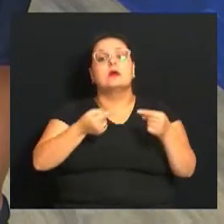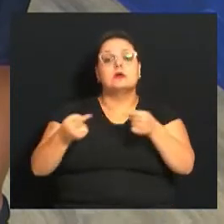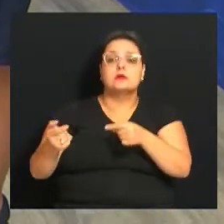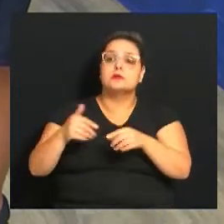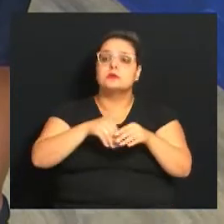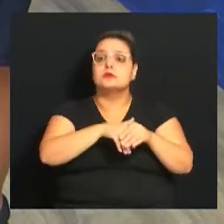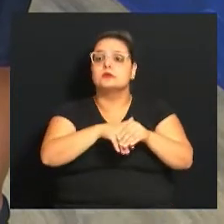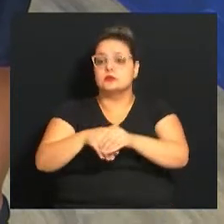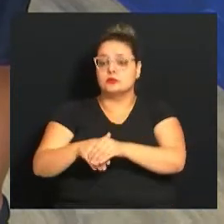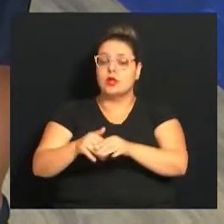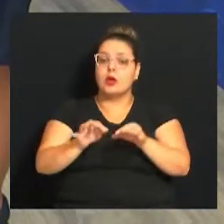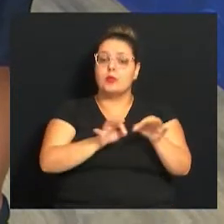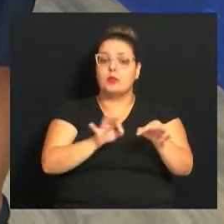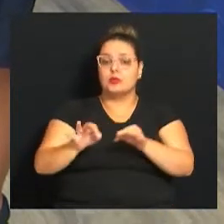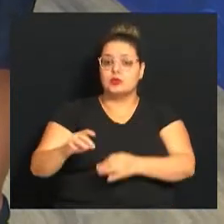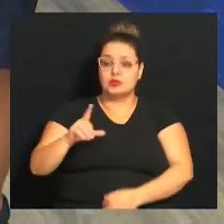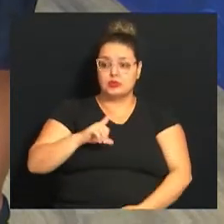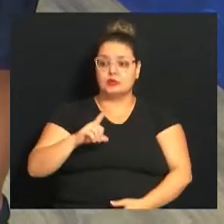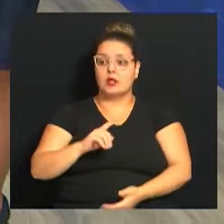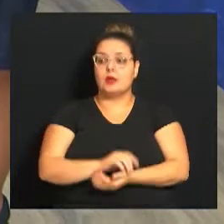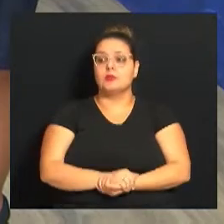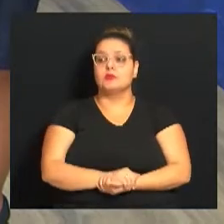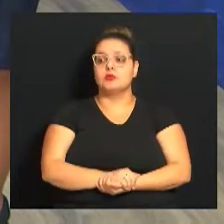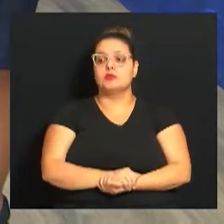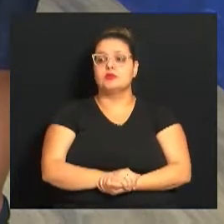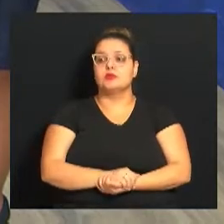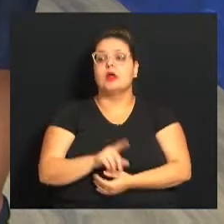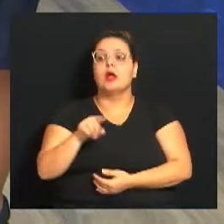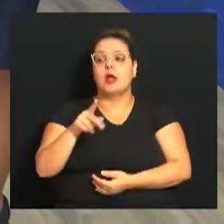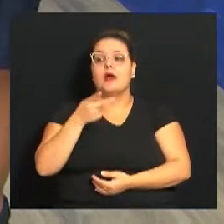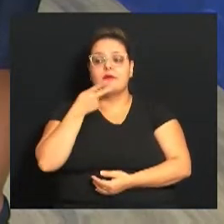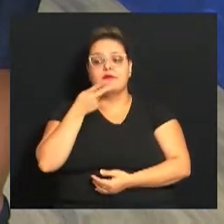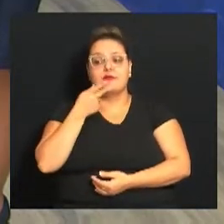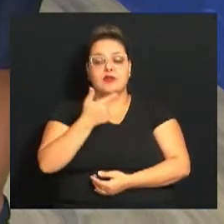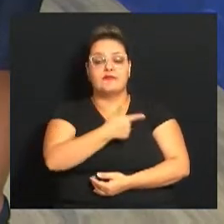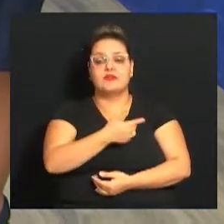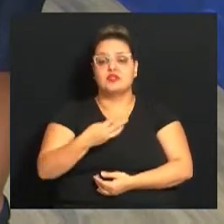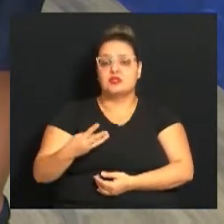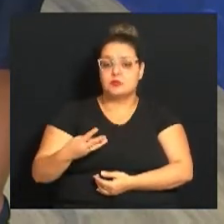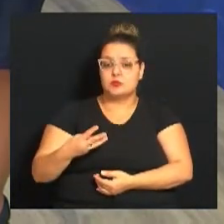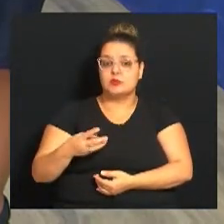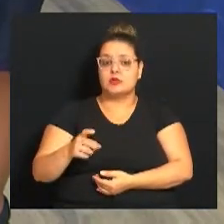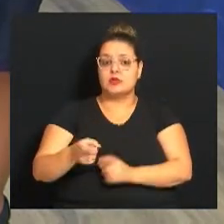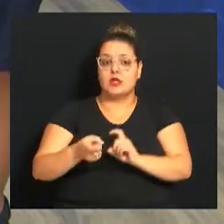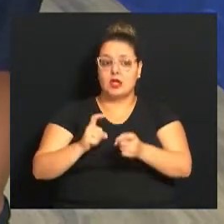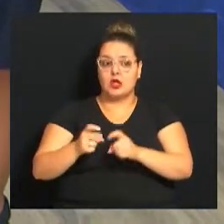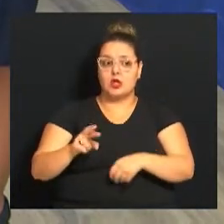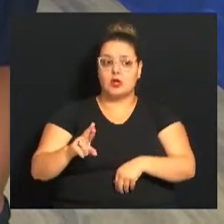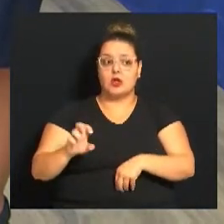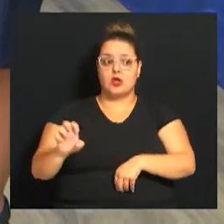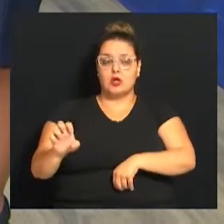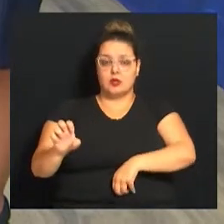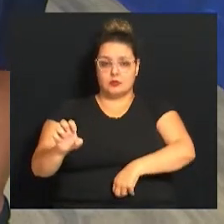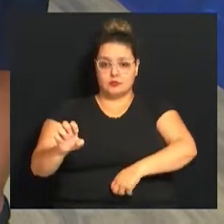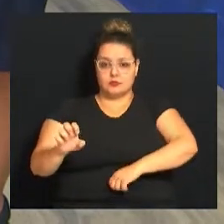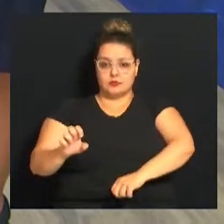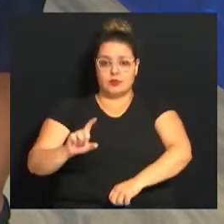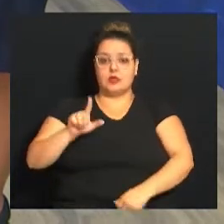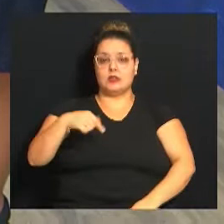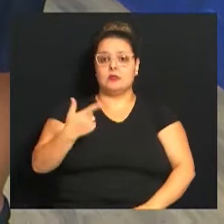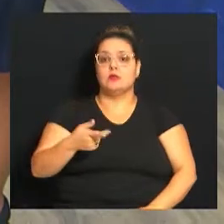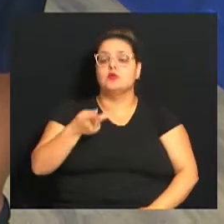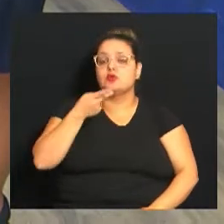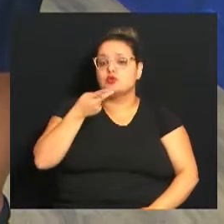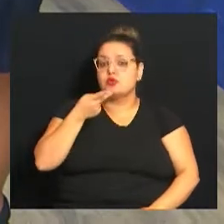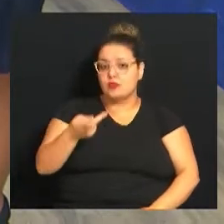votações de projetos que nós tivemos. A gente vai falar da 23ª reunião extraordinária e depois logo a gente continua falando